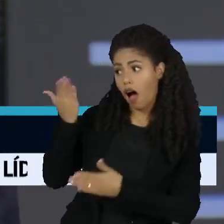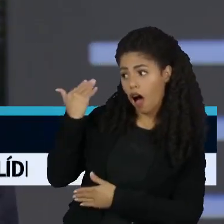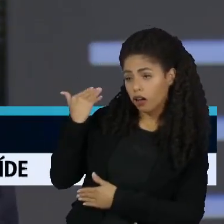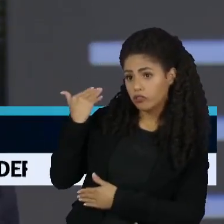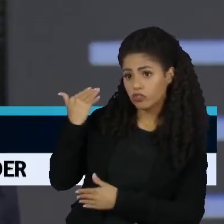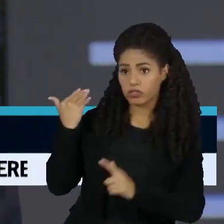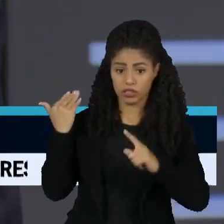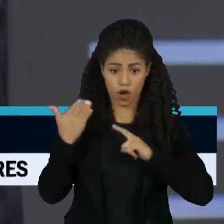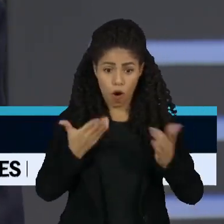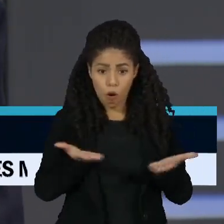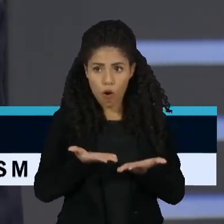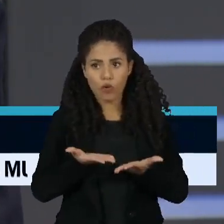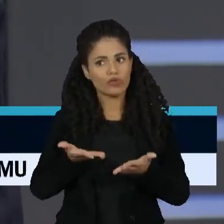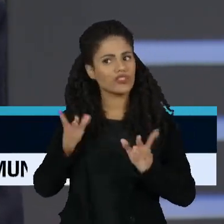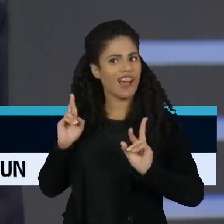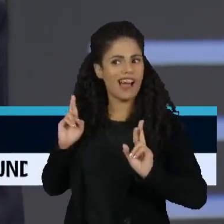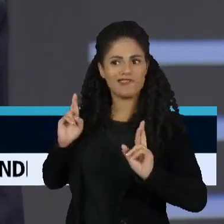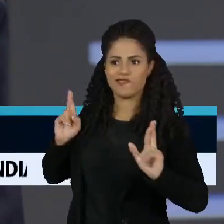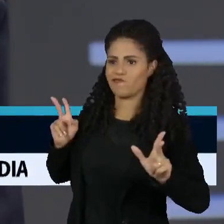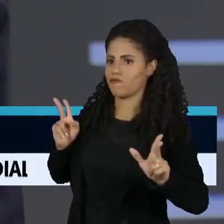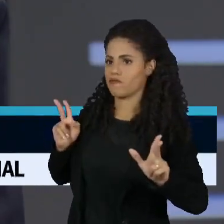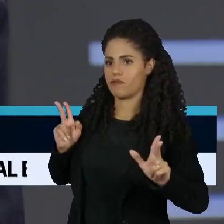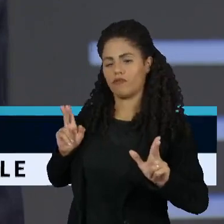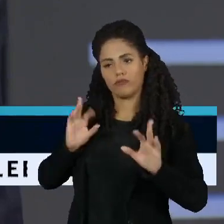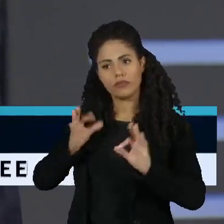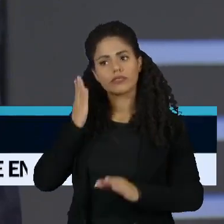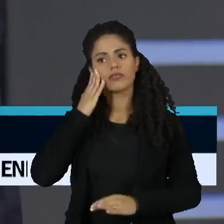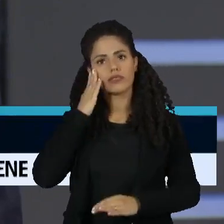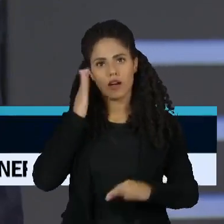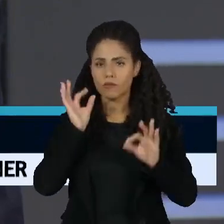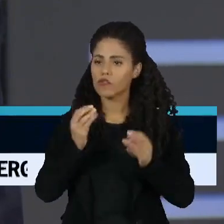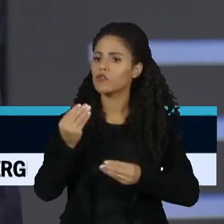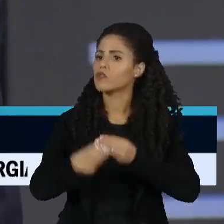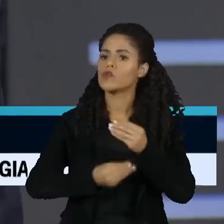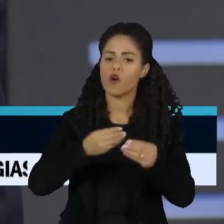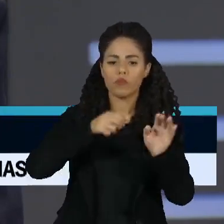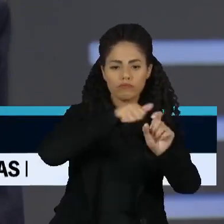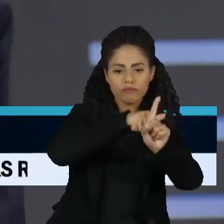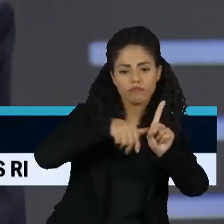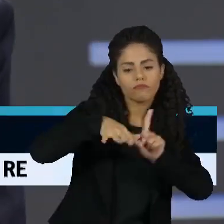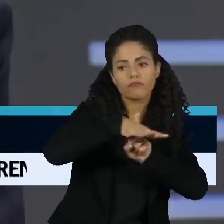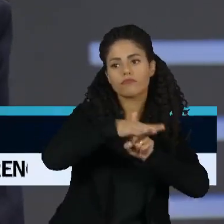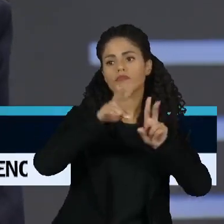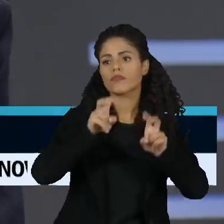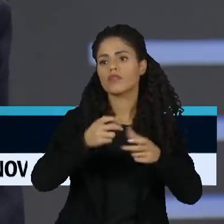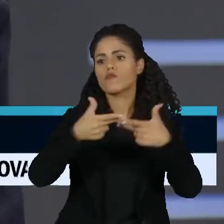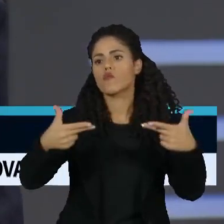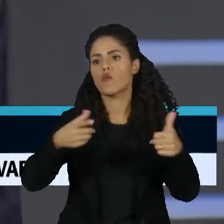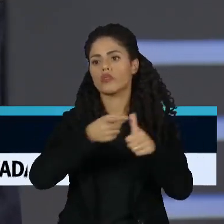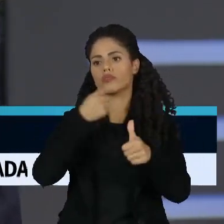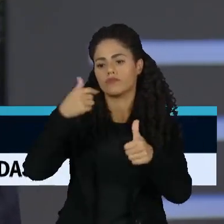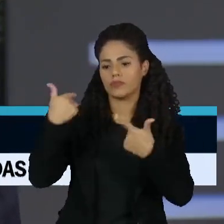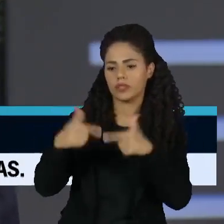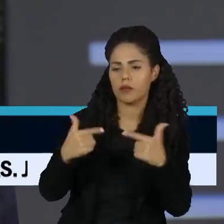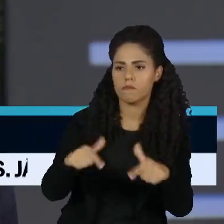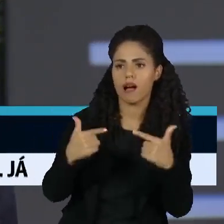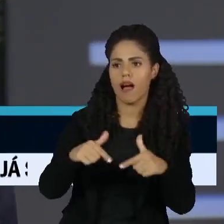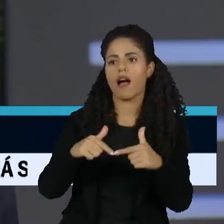e que existe hoje, você tem um reposicionamento da sociedade, relações capital-trabalho,